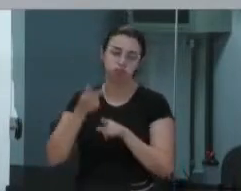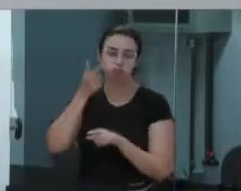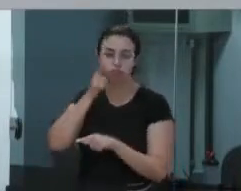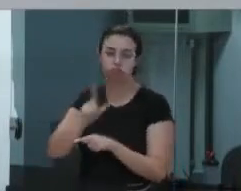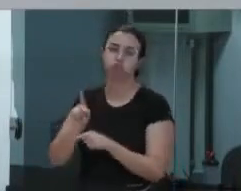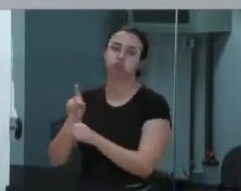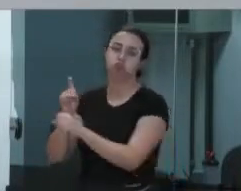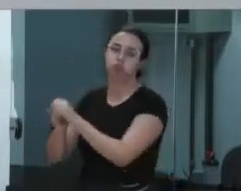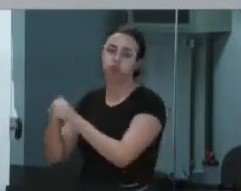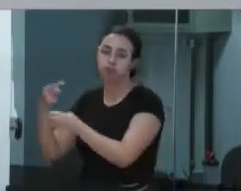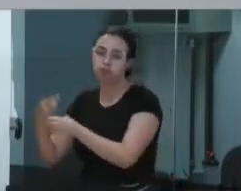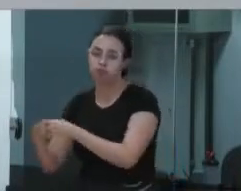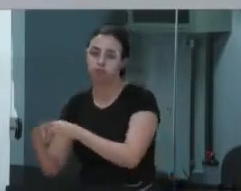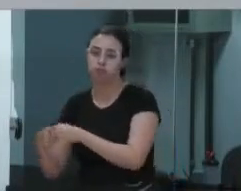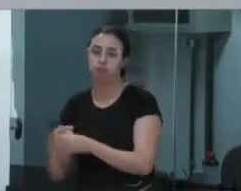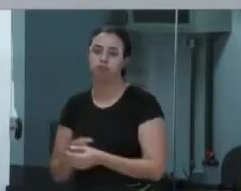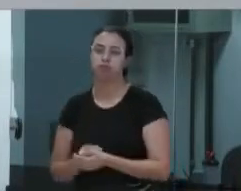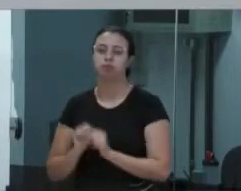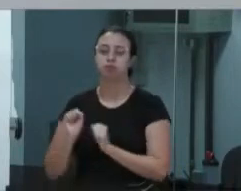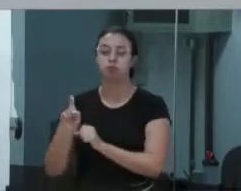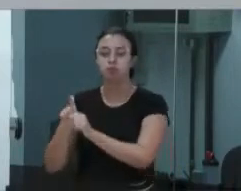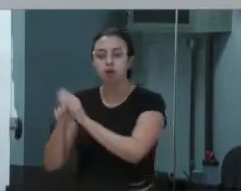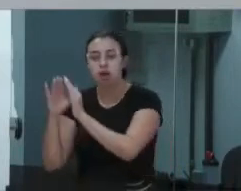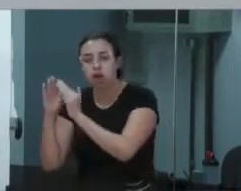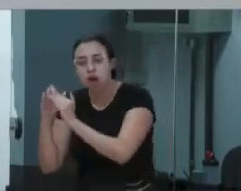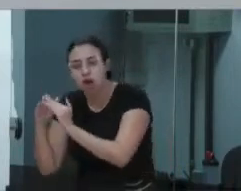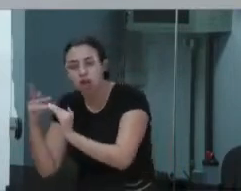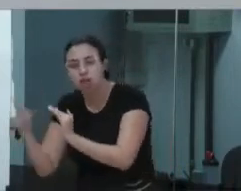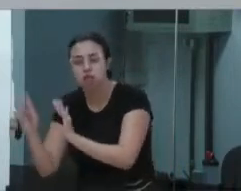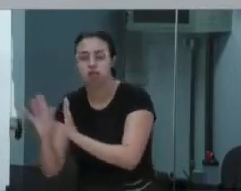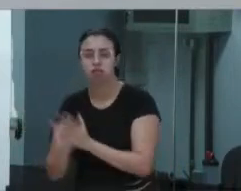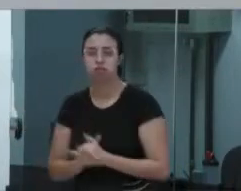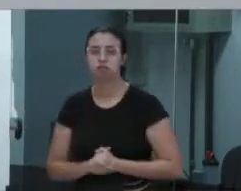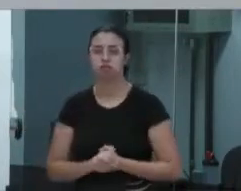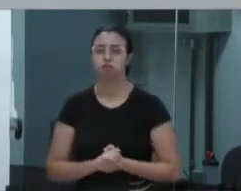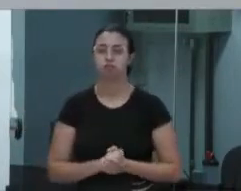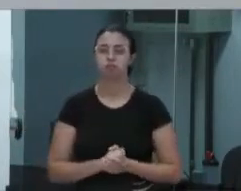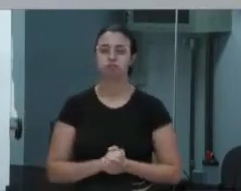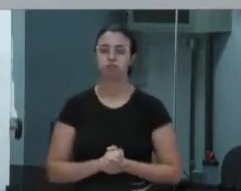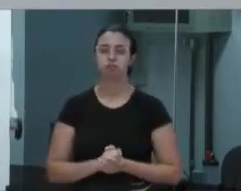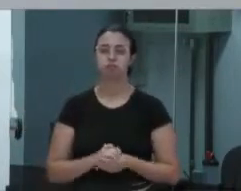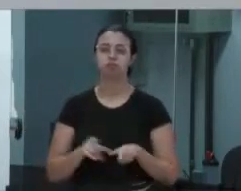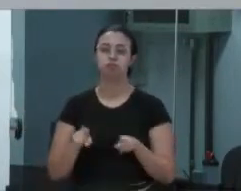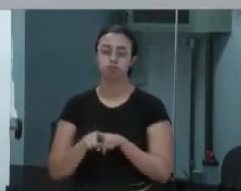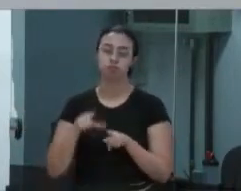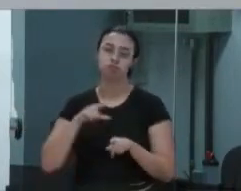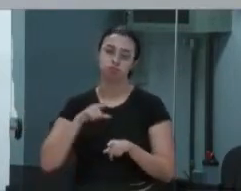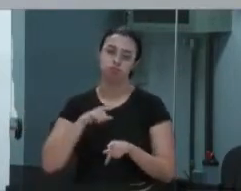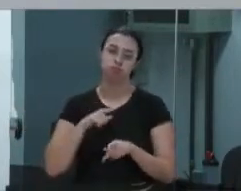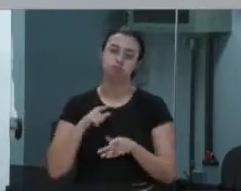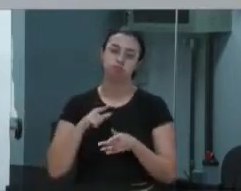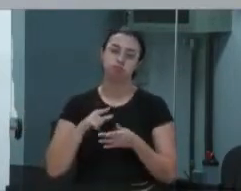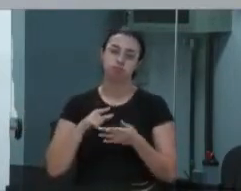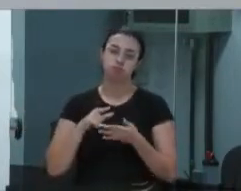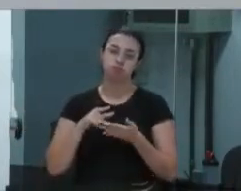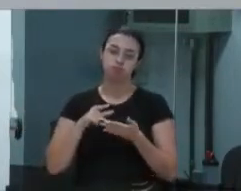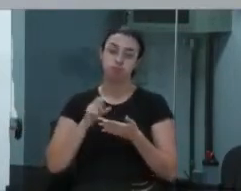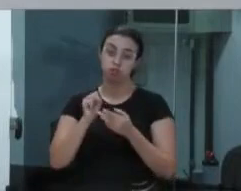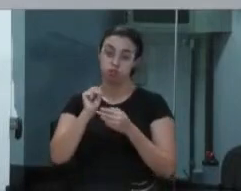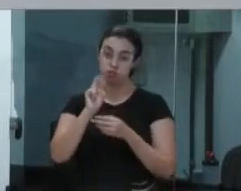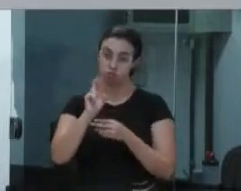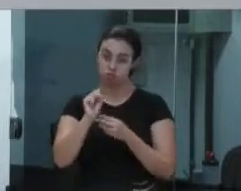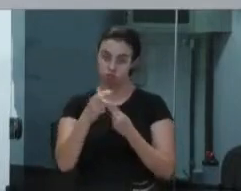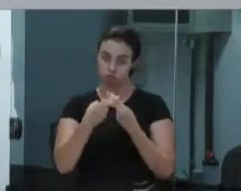concede a passagem para que ele possa retornar para o município de origem. Além disso, né, a gente tem também, dentro da rede SUAS,